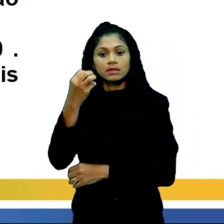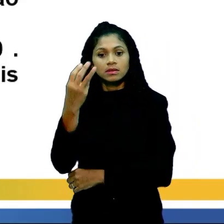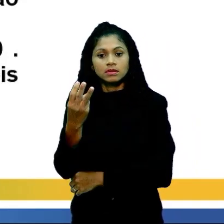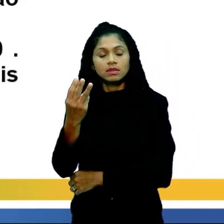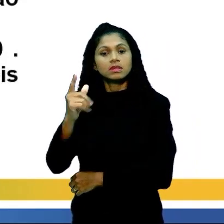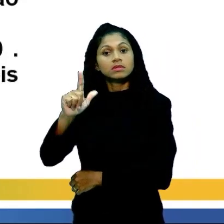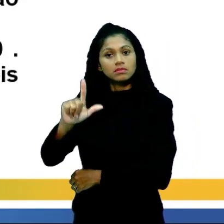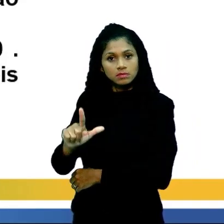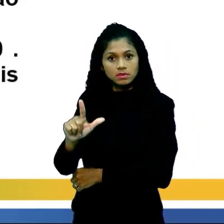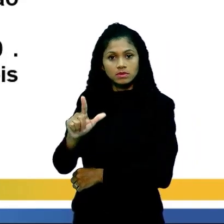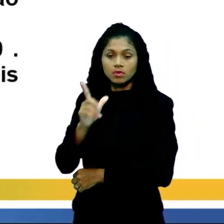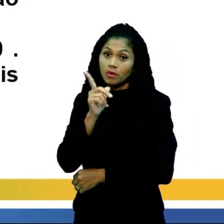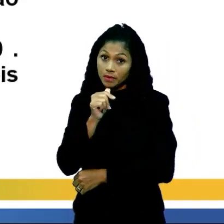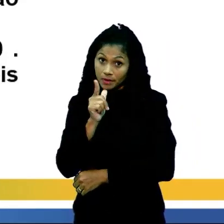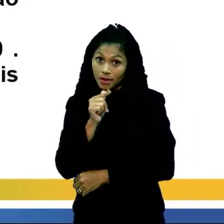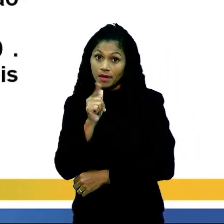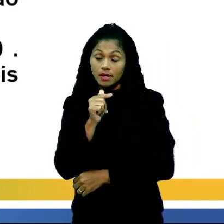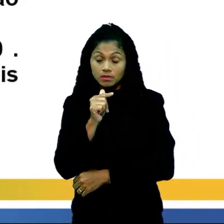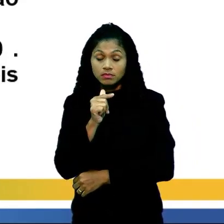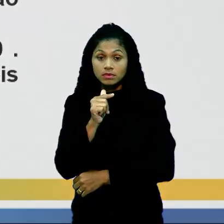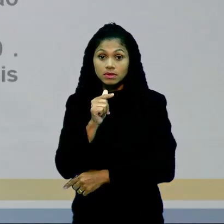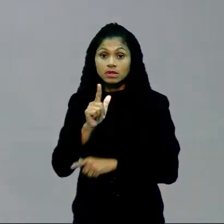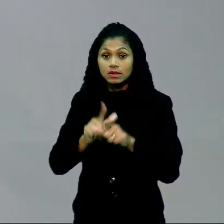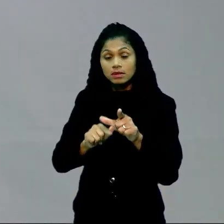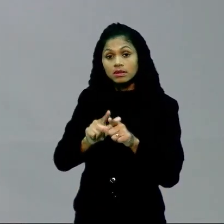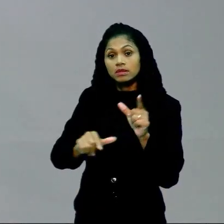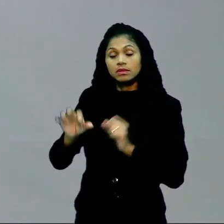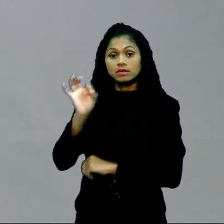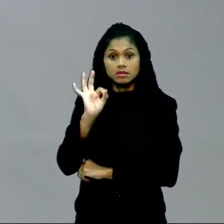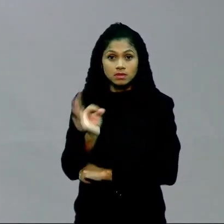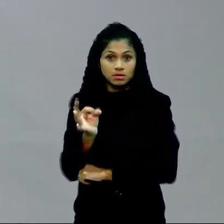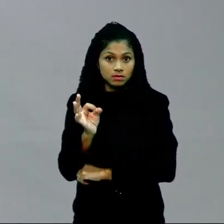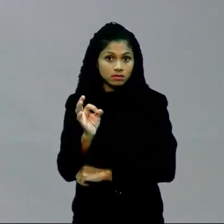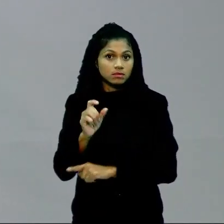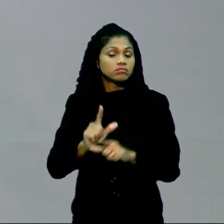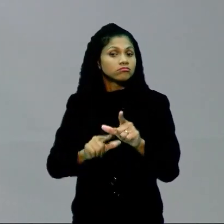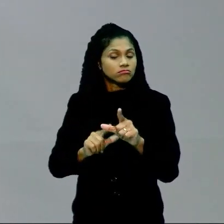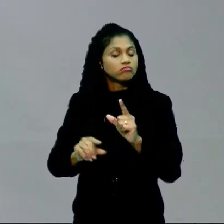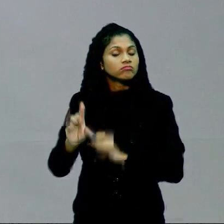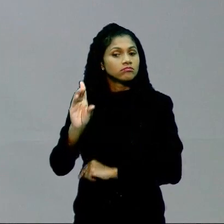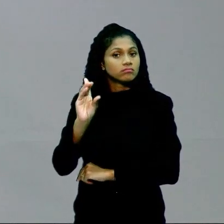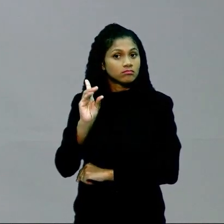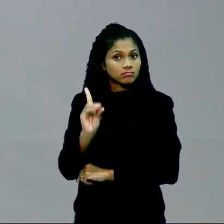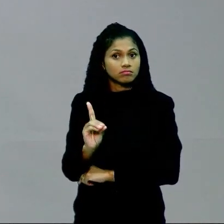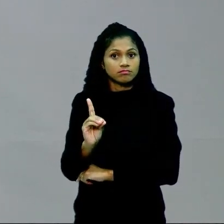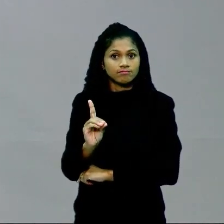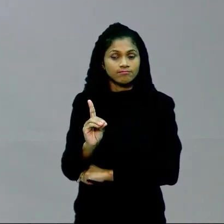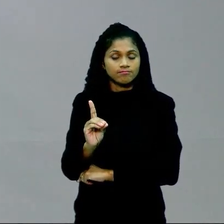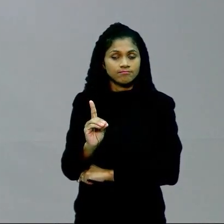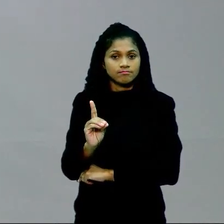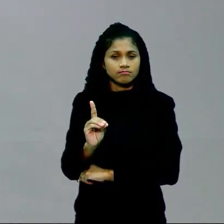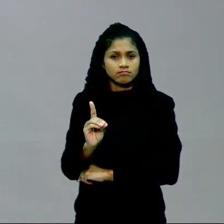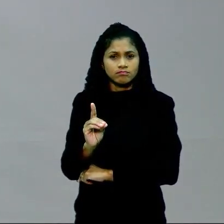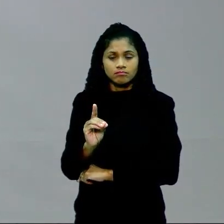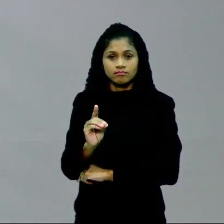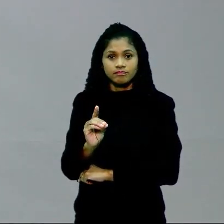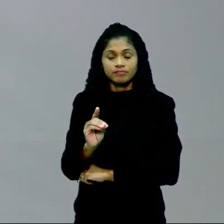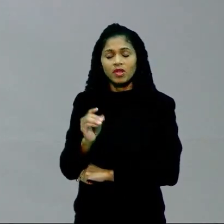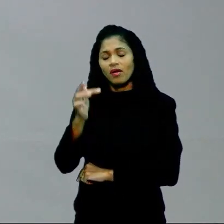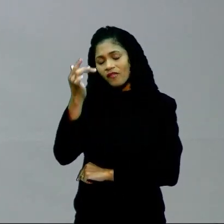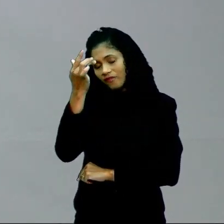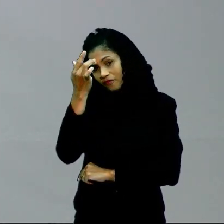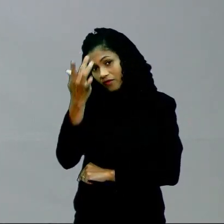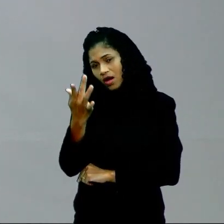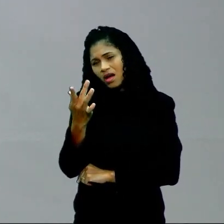alternativa correta é a letra D. Viu só, pessoal? Não tem muita dificuldade. É